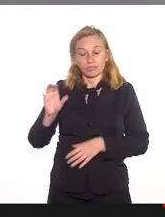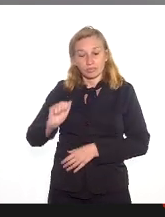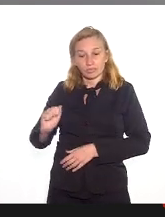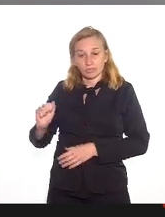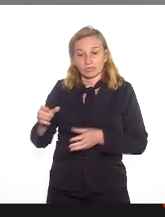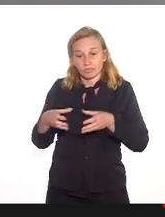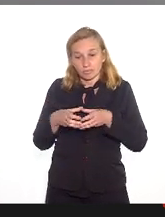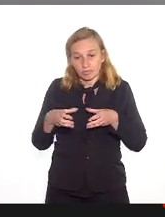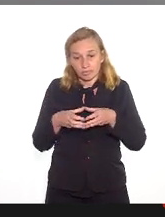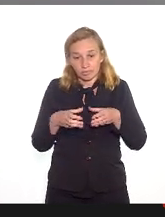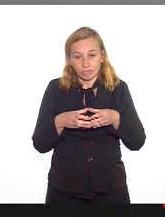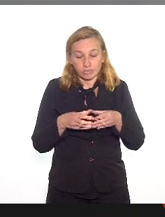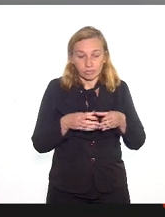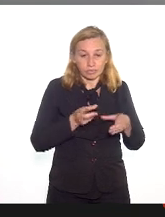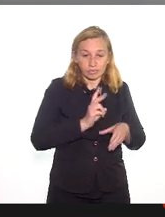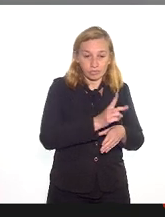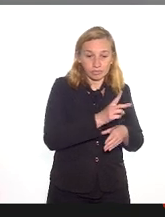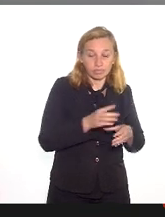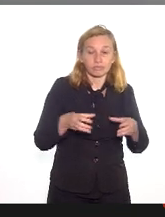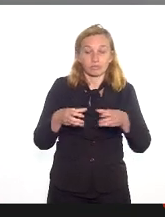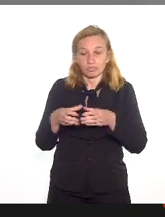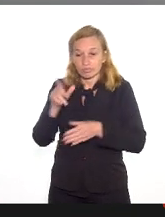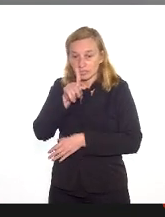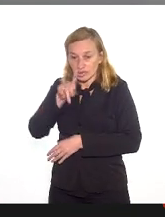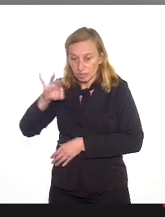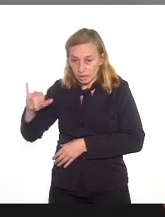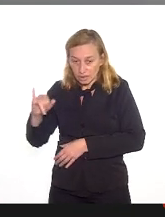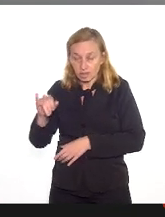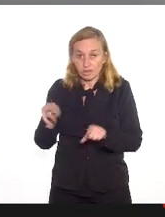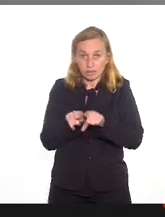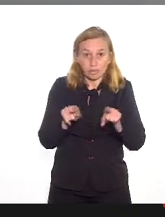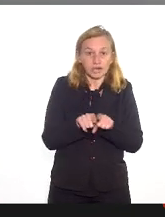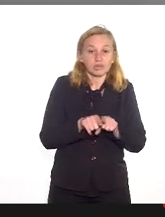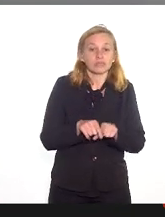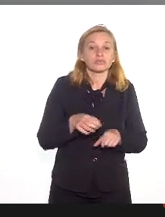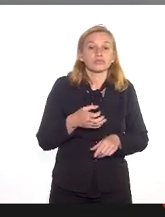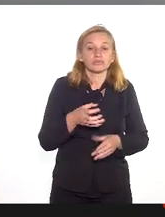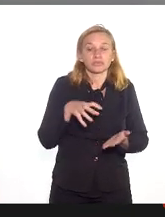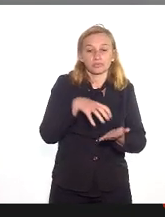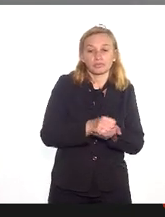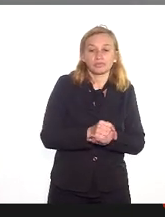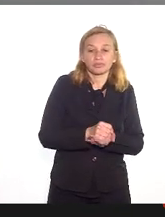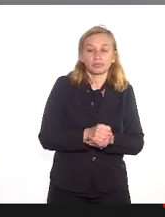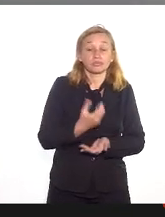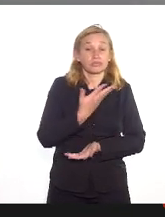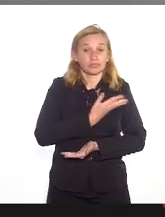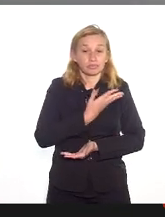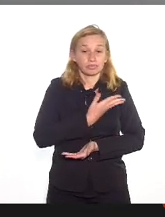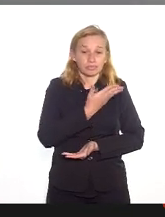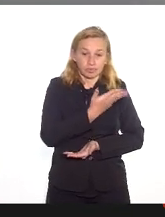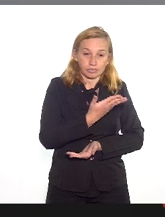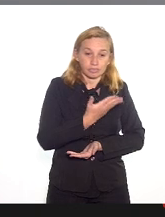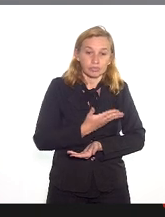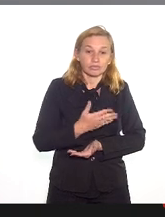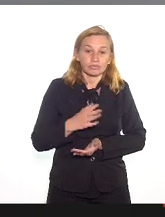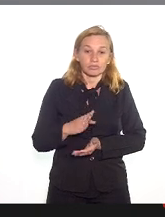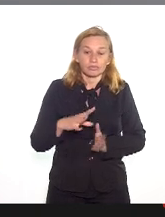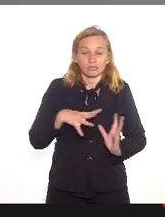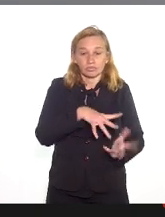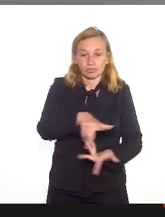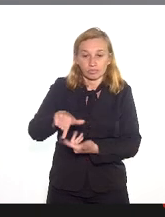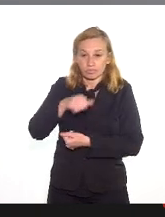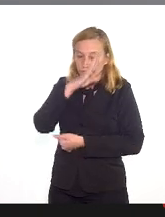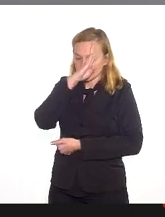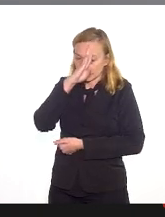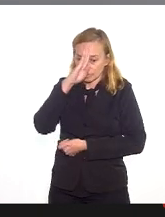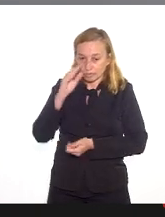das comissões especiais, como a própria CPI das participações especiais. Então, eu queria fazer esse registro público, são colegas, né, também do mundo acadêmico que